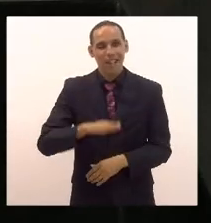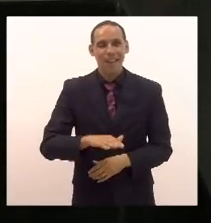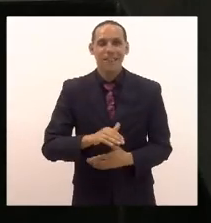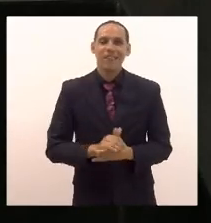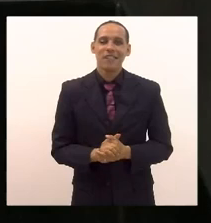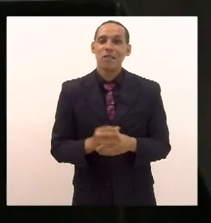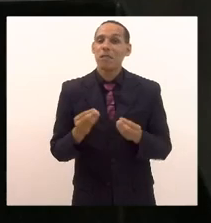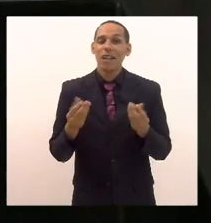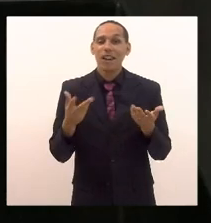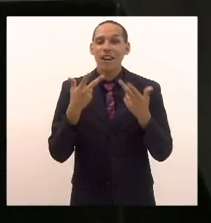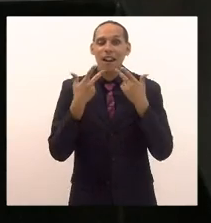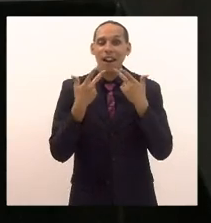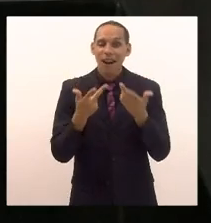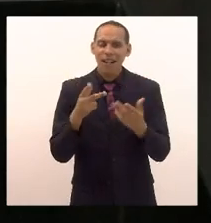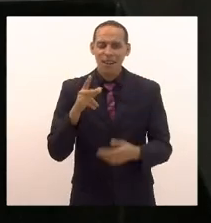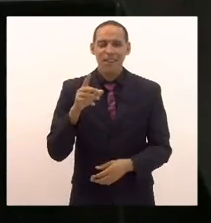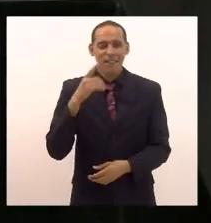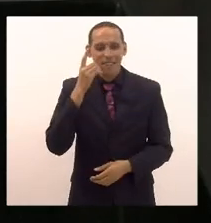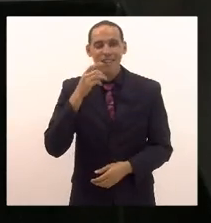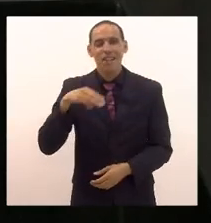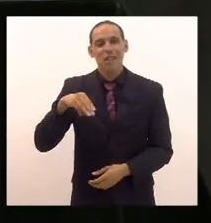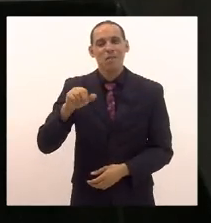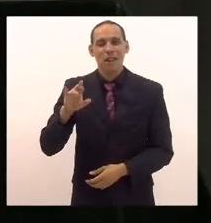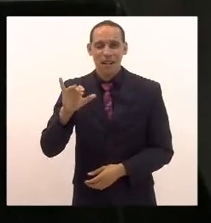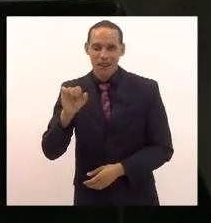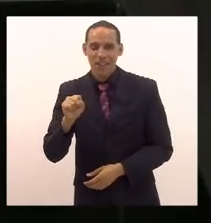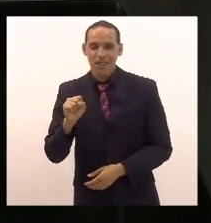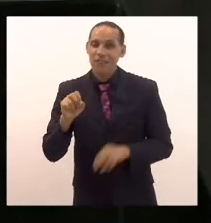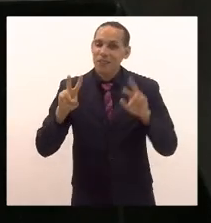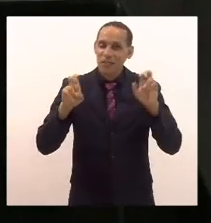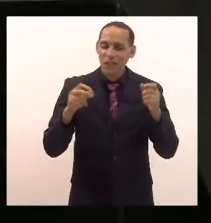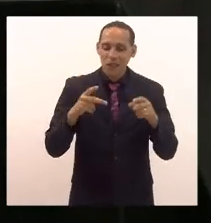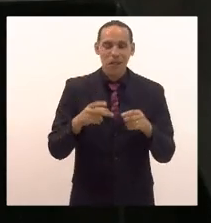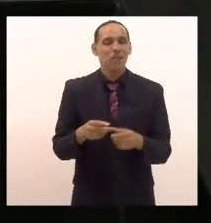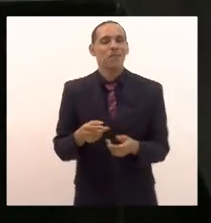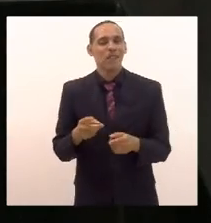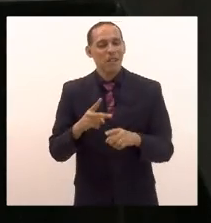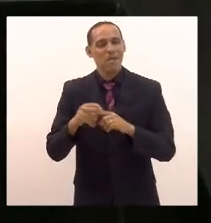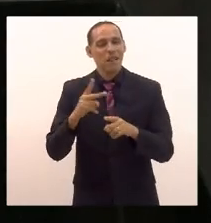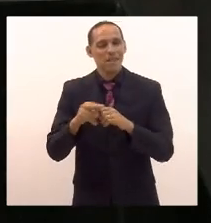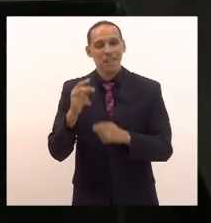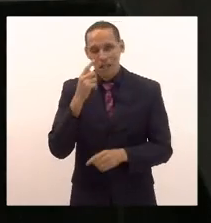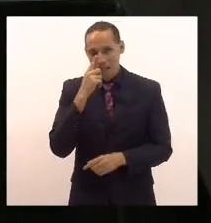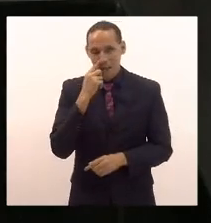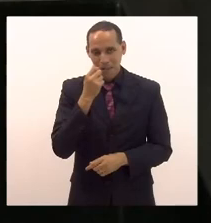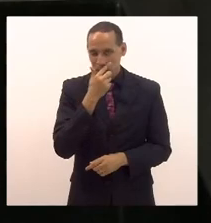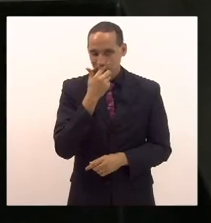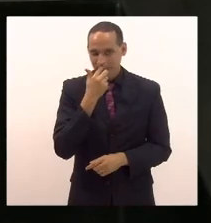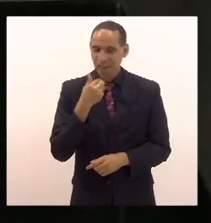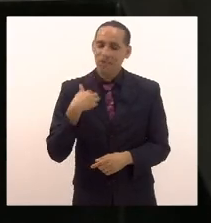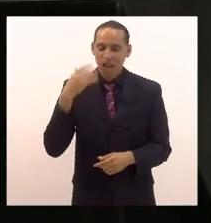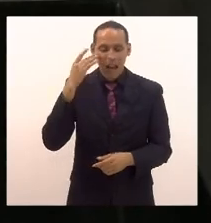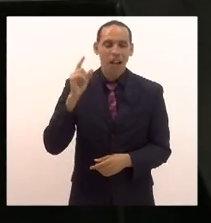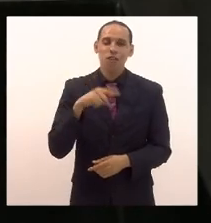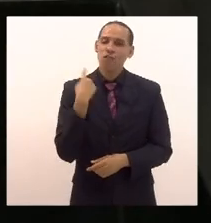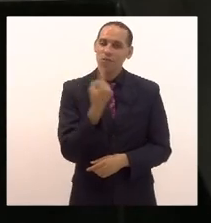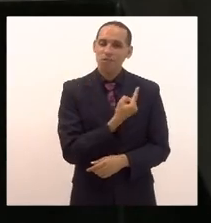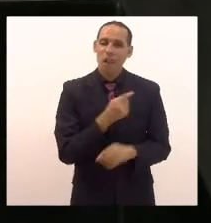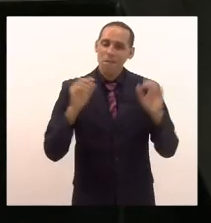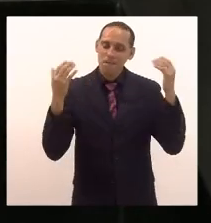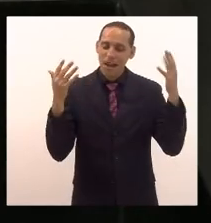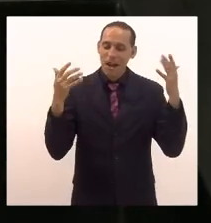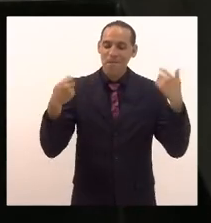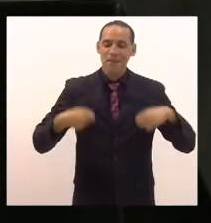para falar Deputado Marcos sobre essa Conquista não é a que eu acho que tem que ser por todos nós